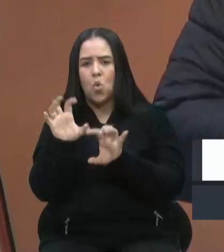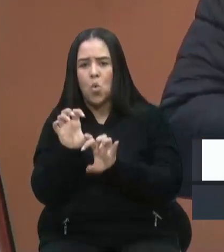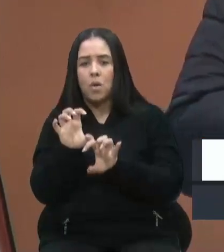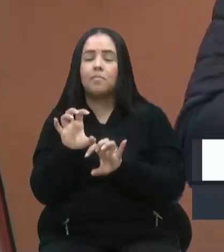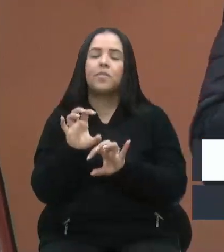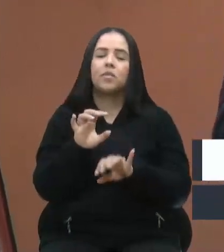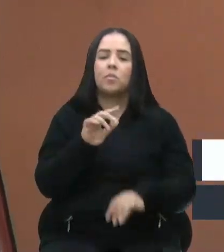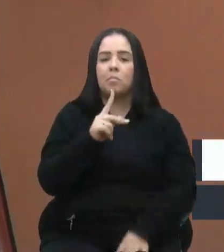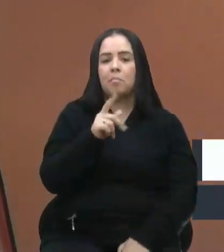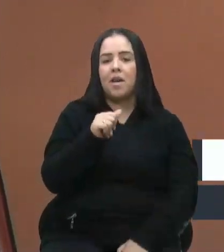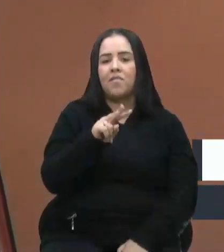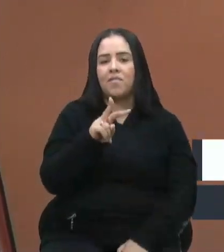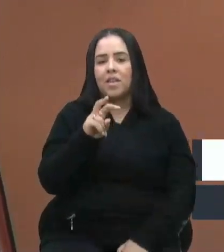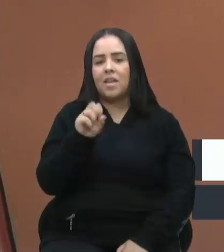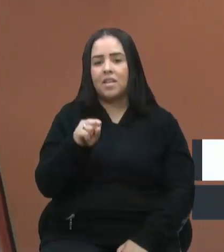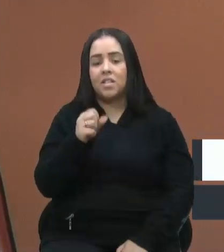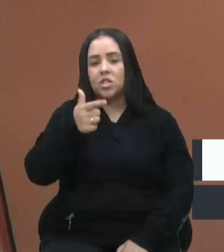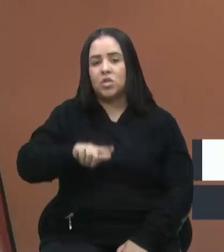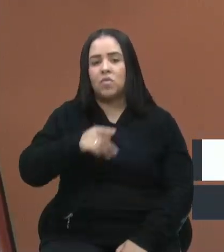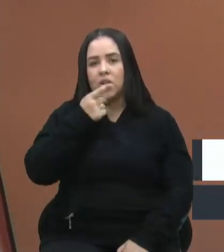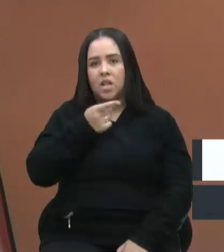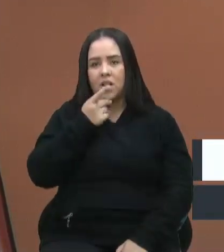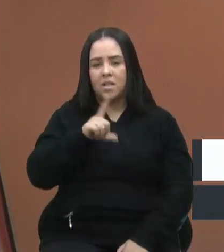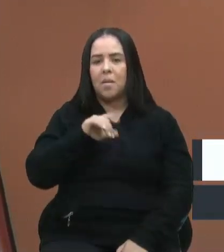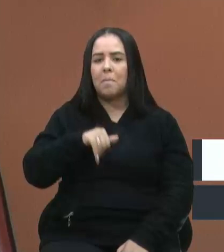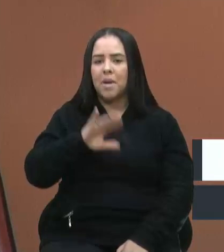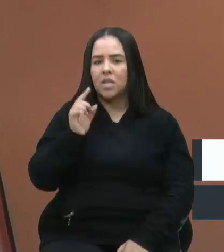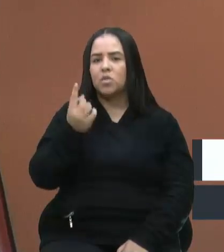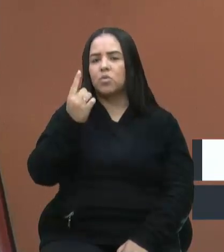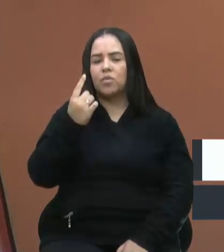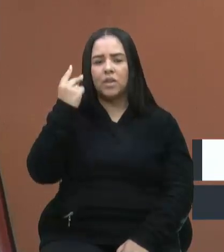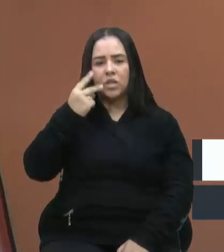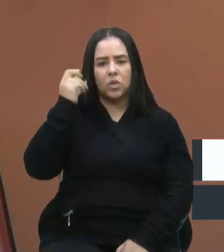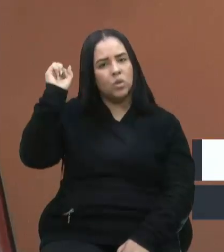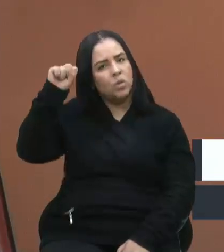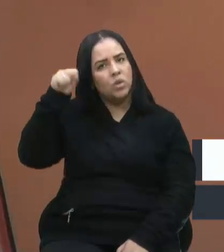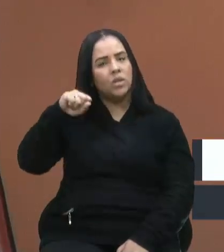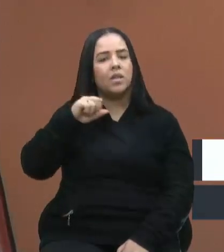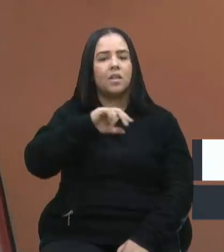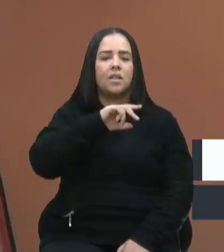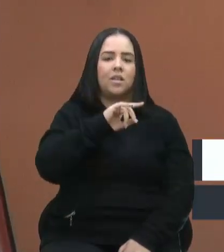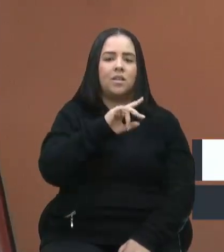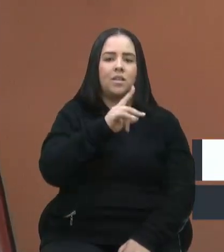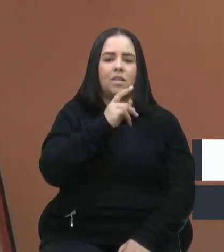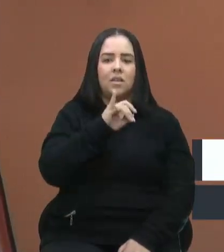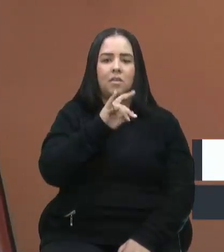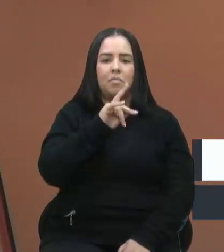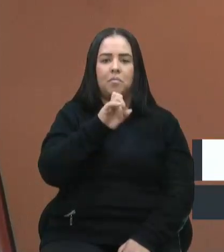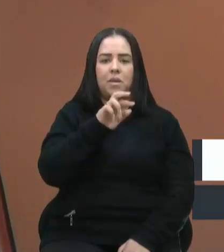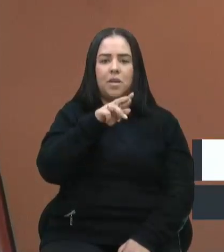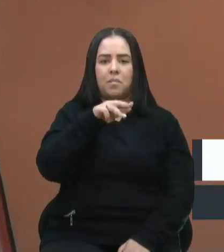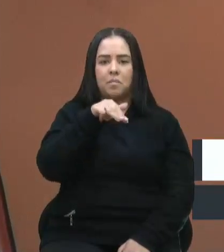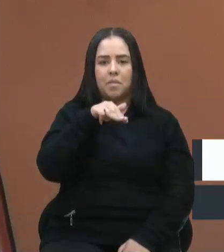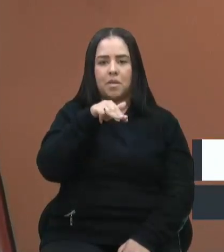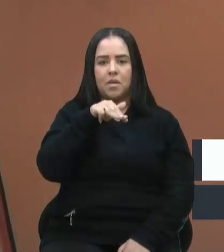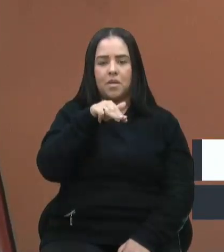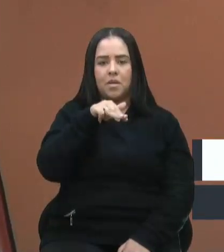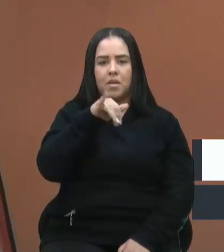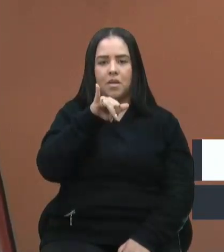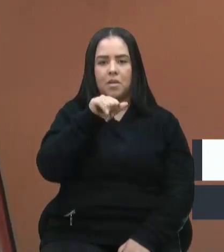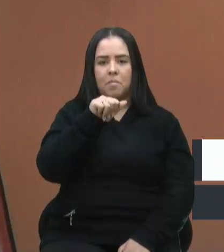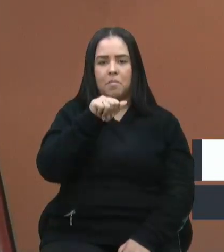nós aqui comentar mais uma vez, ela tem ainda mais uma questão, vereador Xuxa. A impermeabilização é muito maior do que a pedra, porque ele